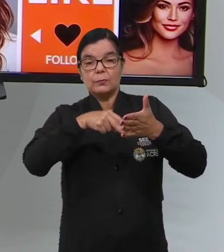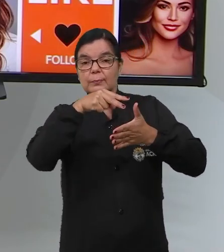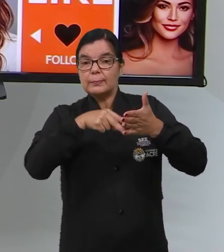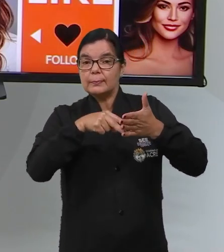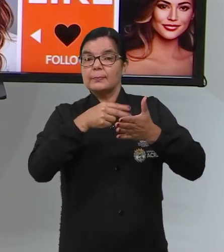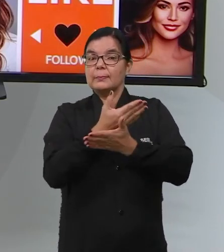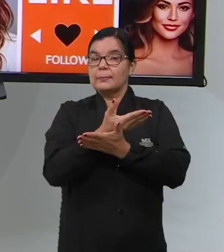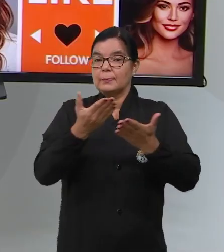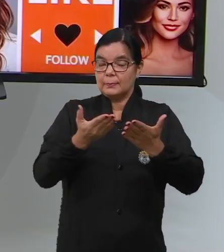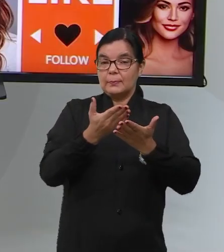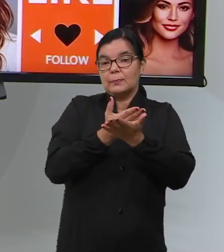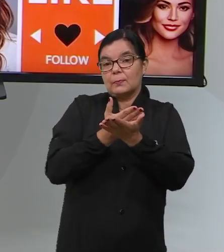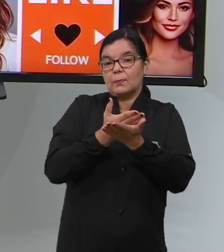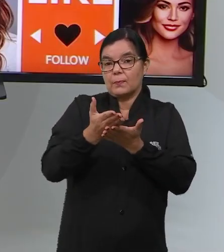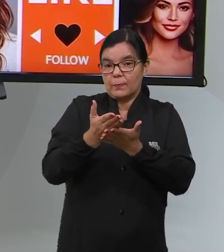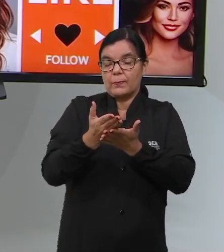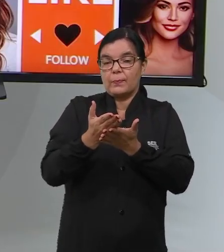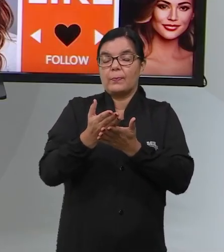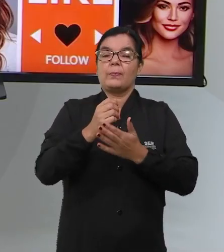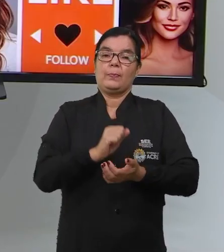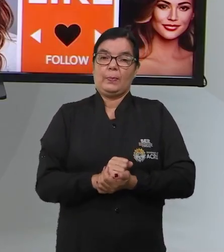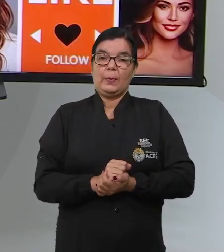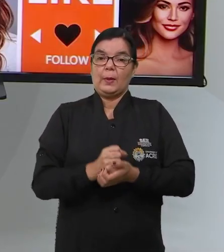vocês logo no início das